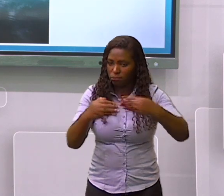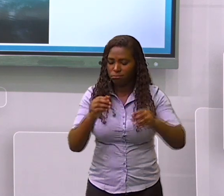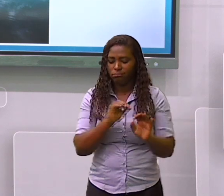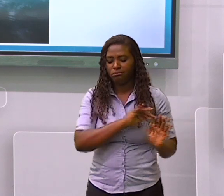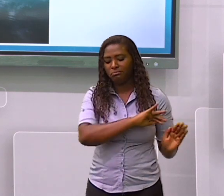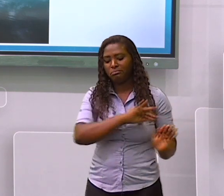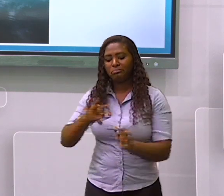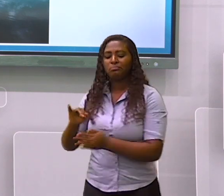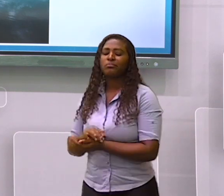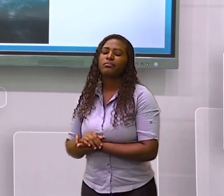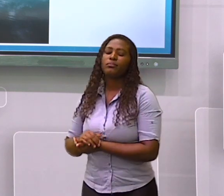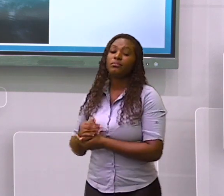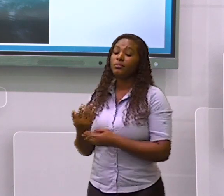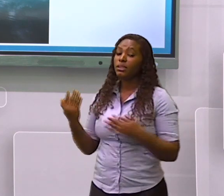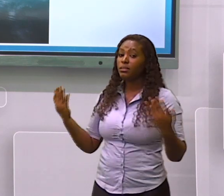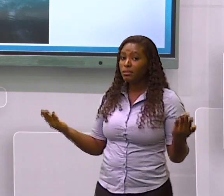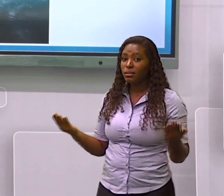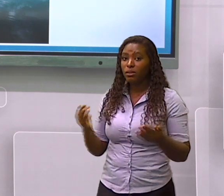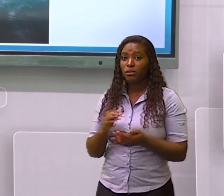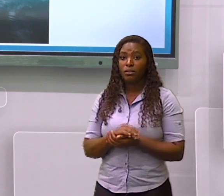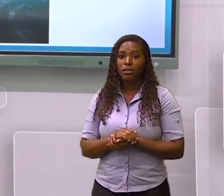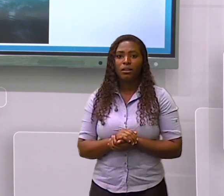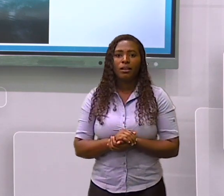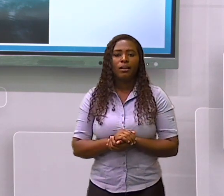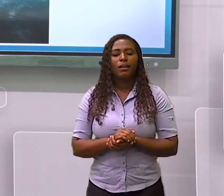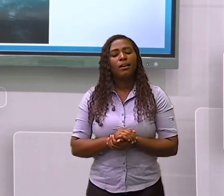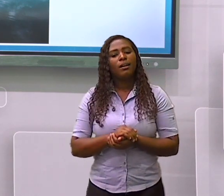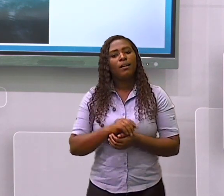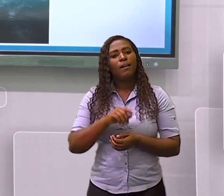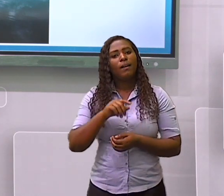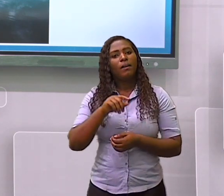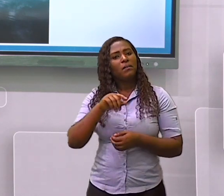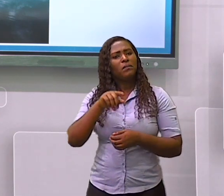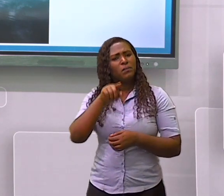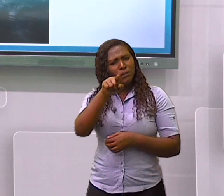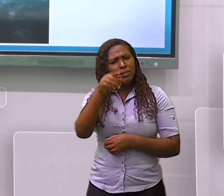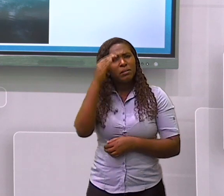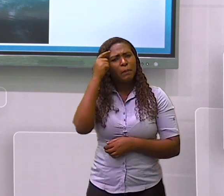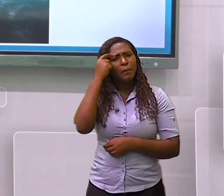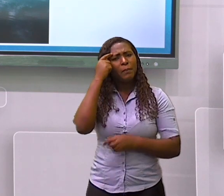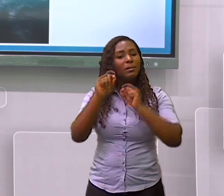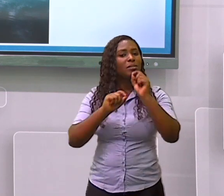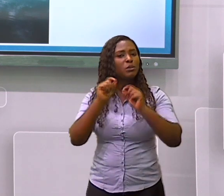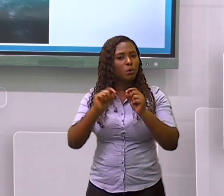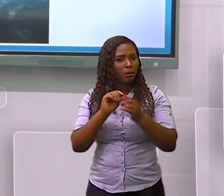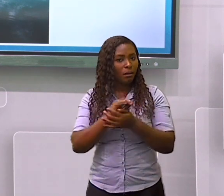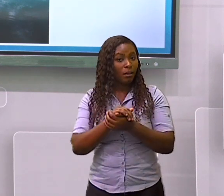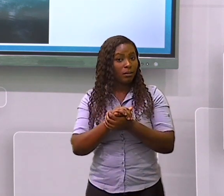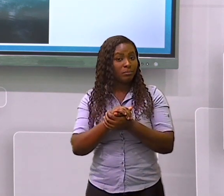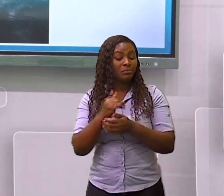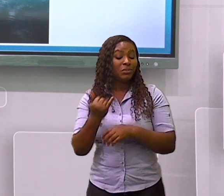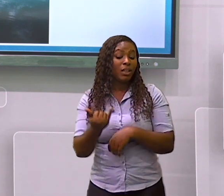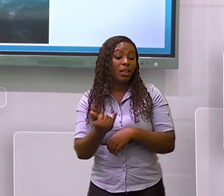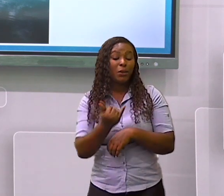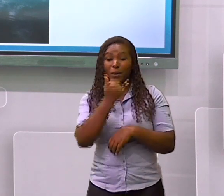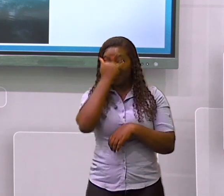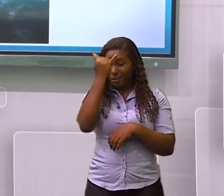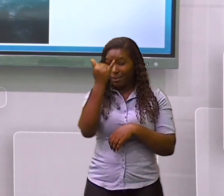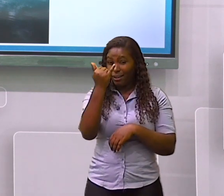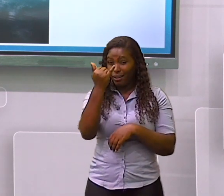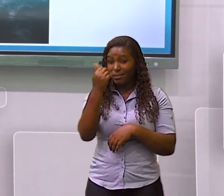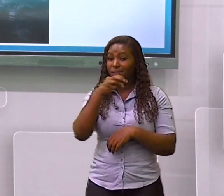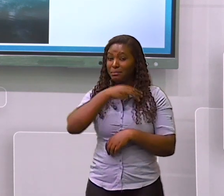essa reflexão, será que todas essas medidas foram tomadas? Aconteceu em 2015, nós estamos